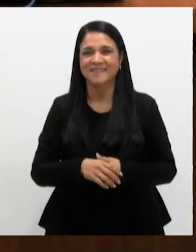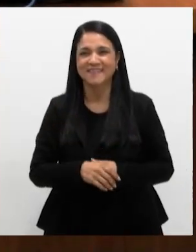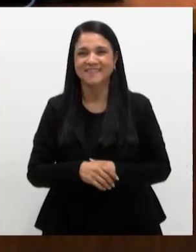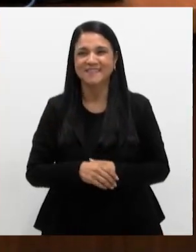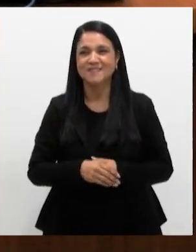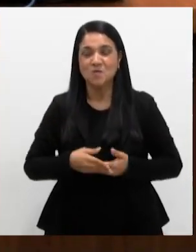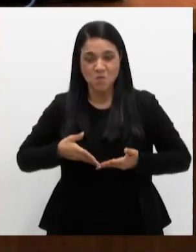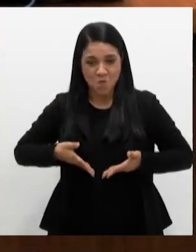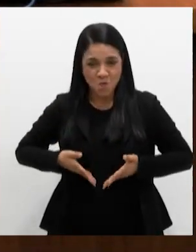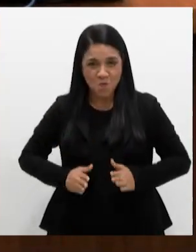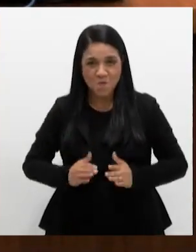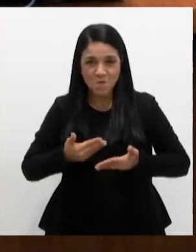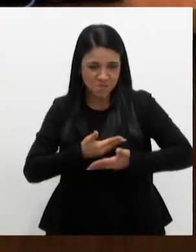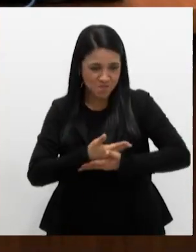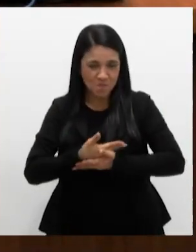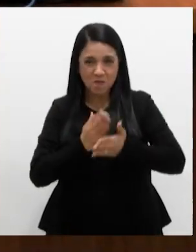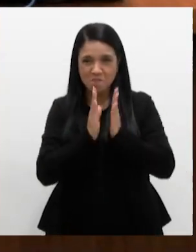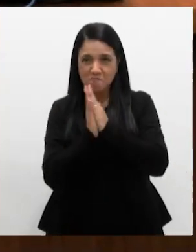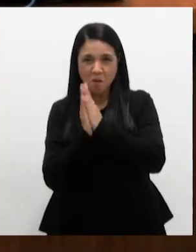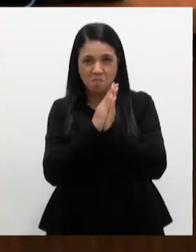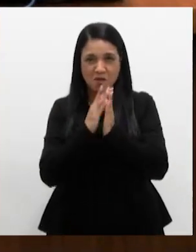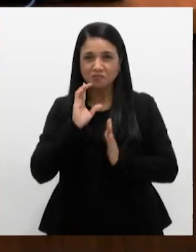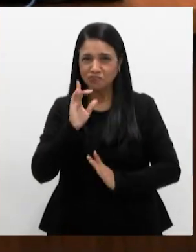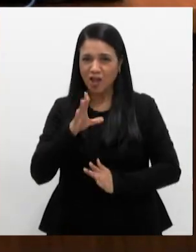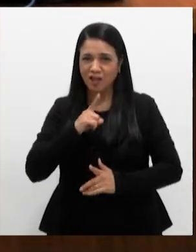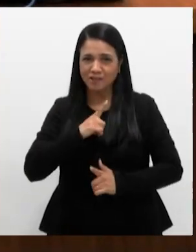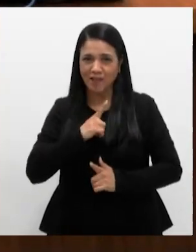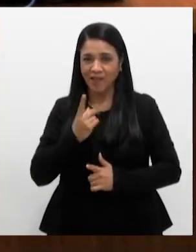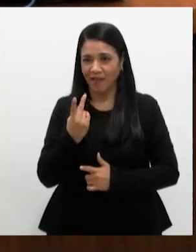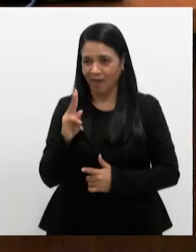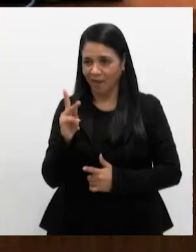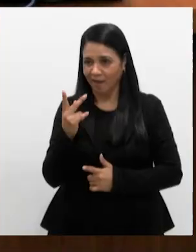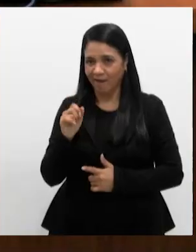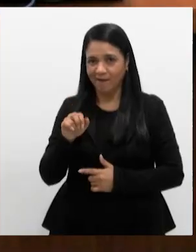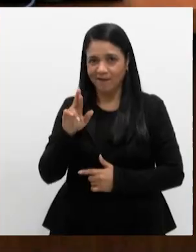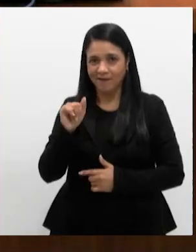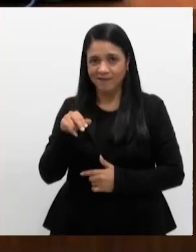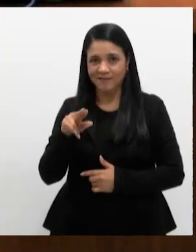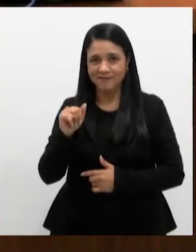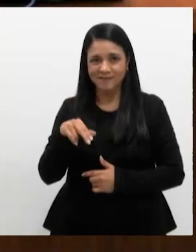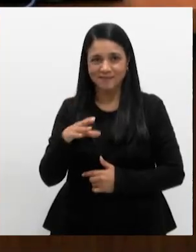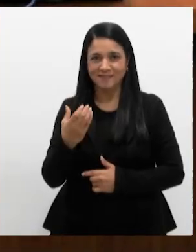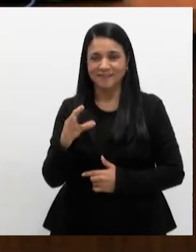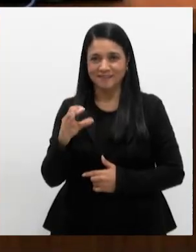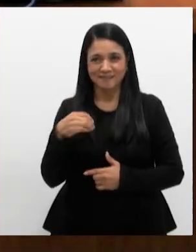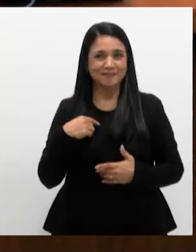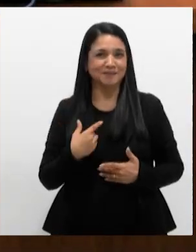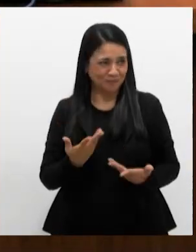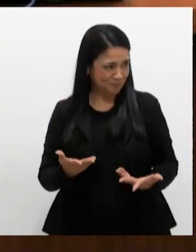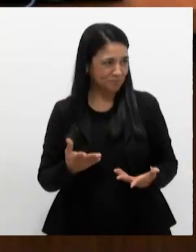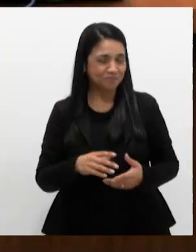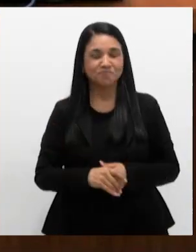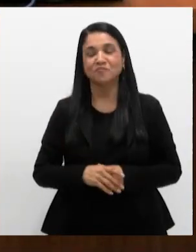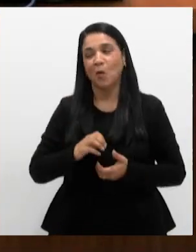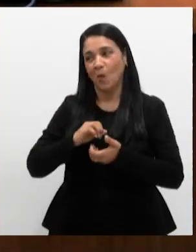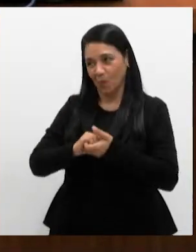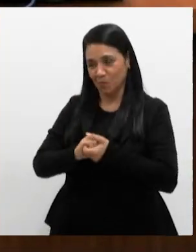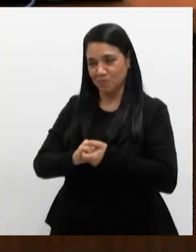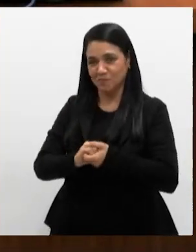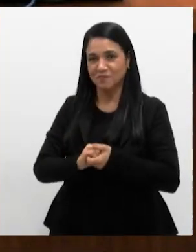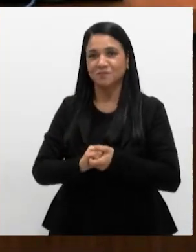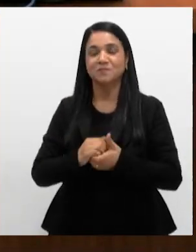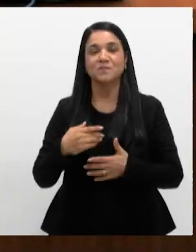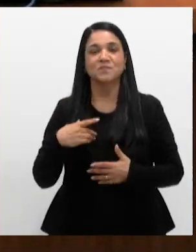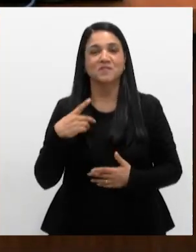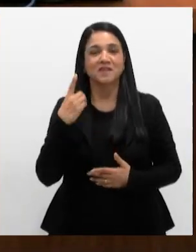já nasce com uma herança, né, presidente? Então, cumprimentar a deputada Célia Jordão, que